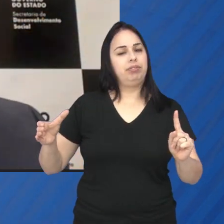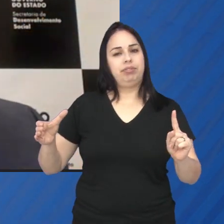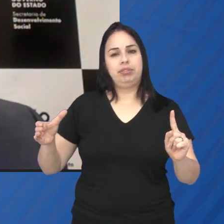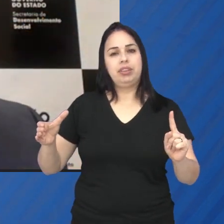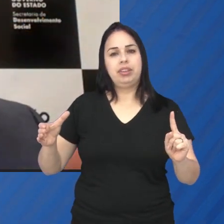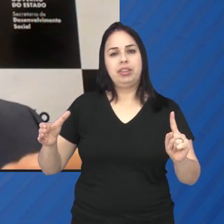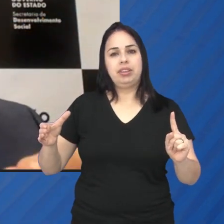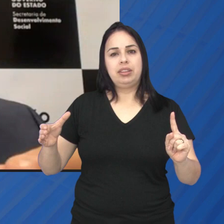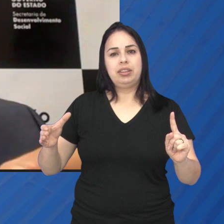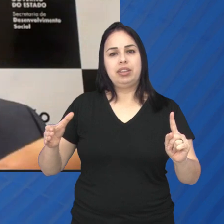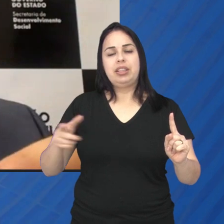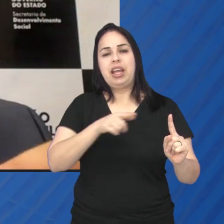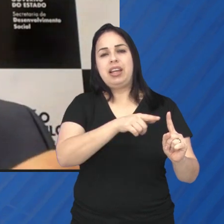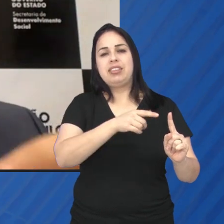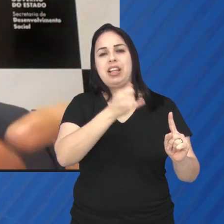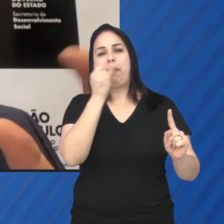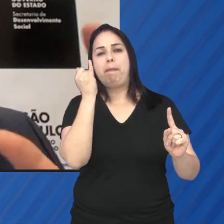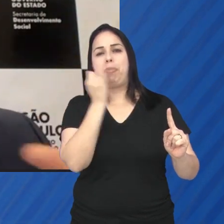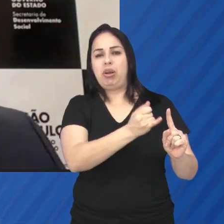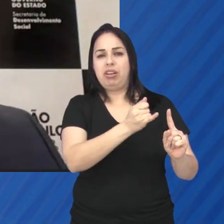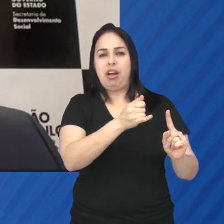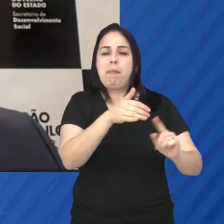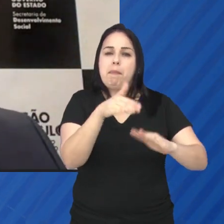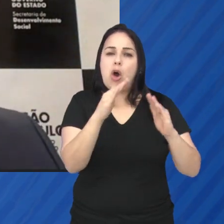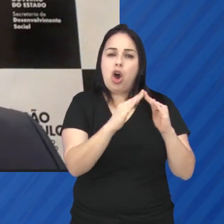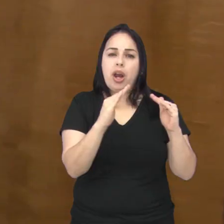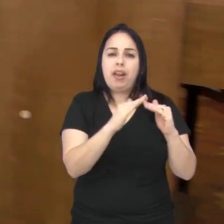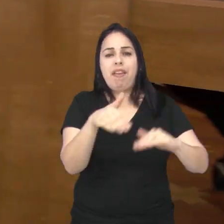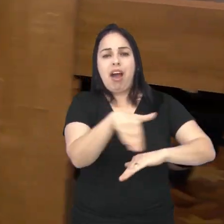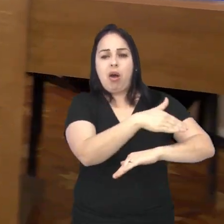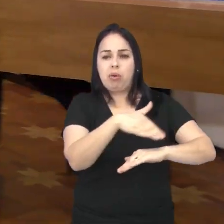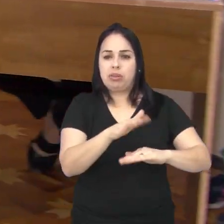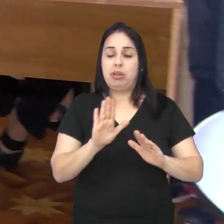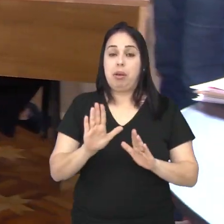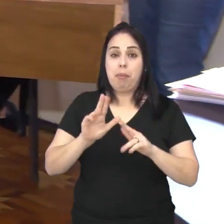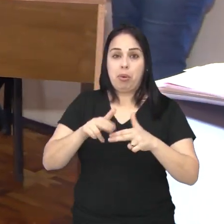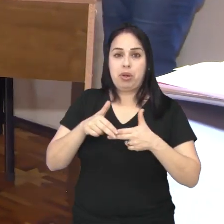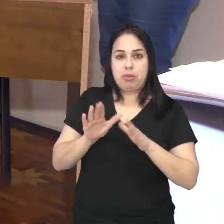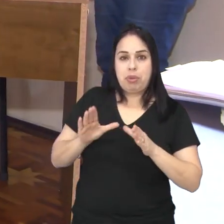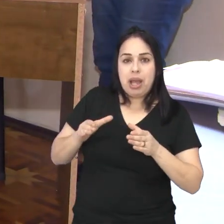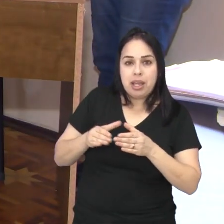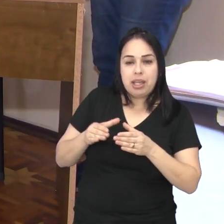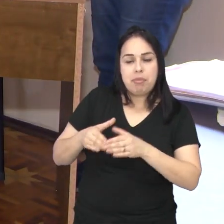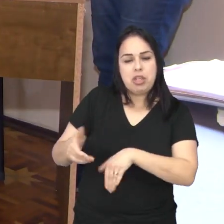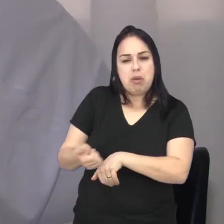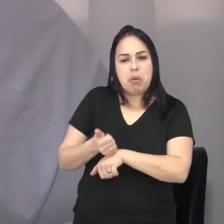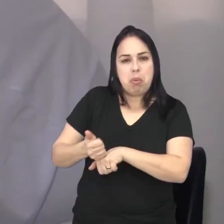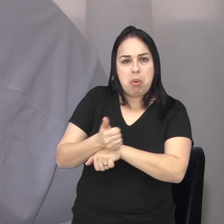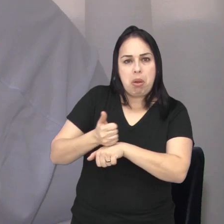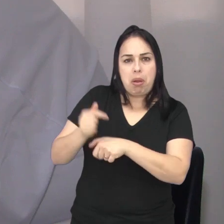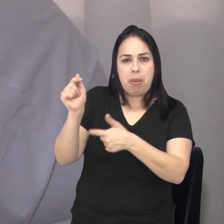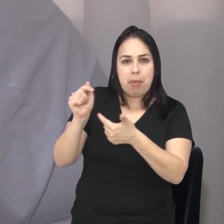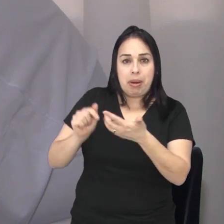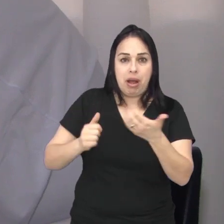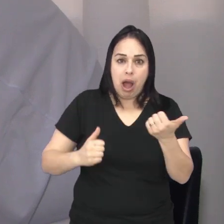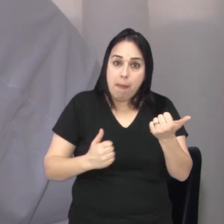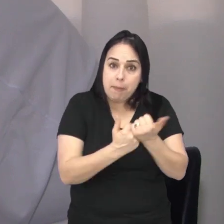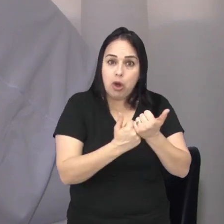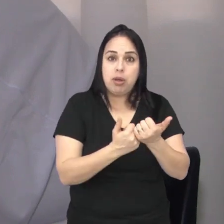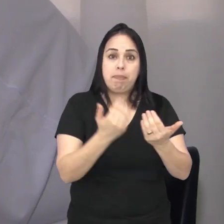e acabem depois indo para ficar numa situação de rua. Aqui, uma equipe multidisciplinar oferece